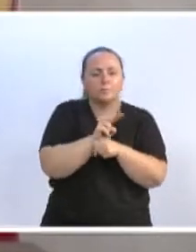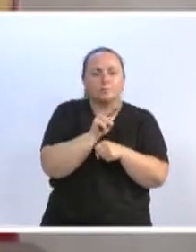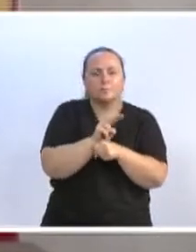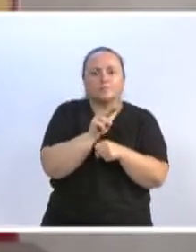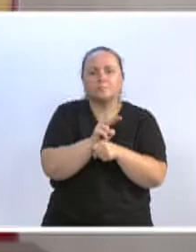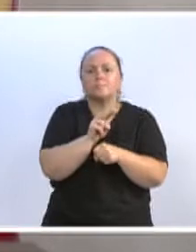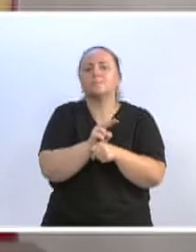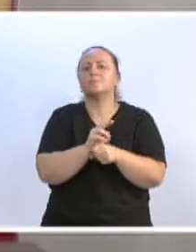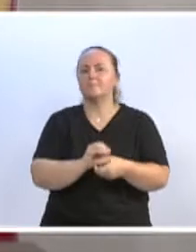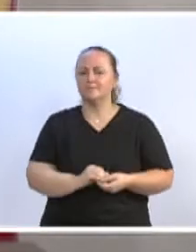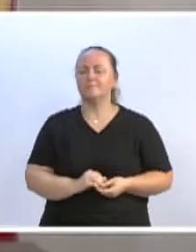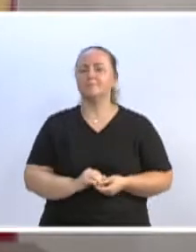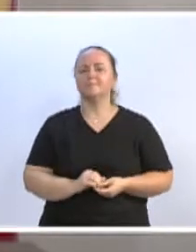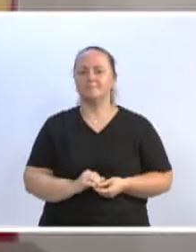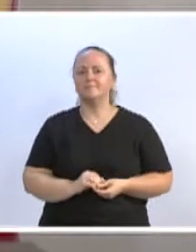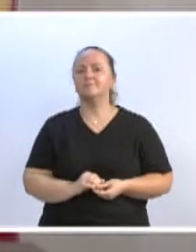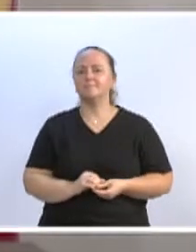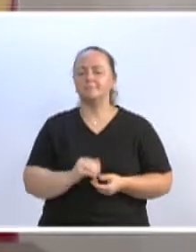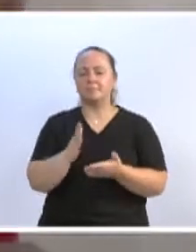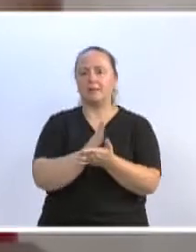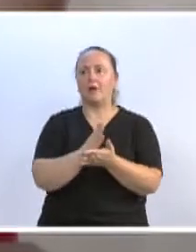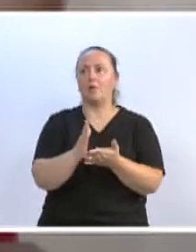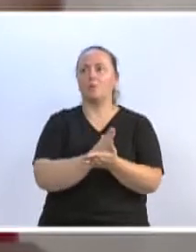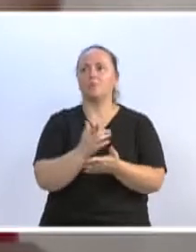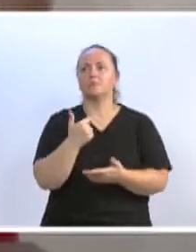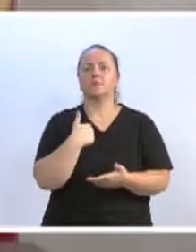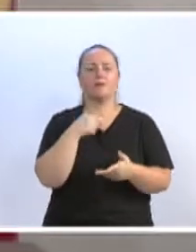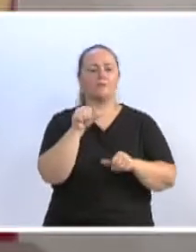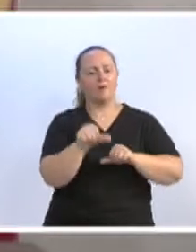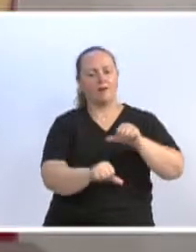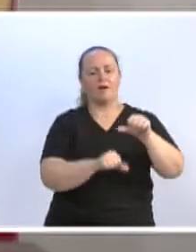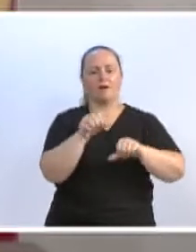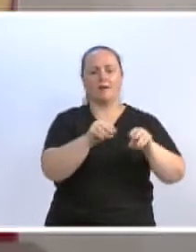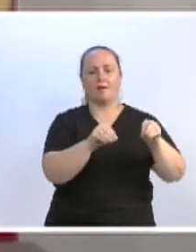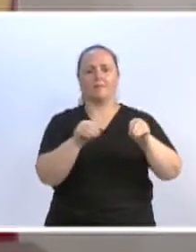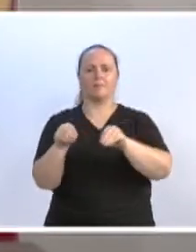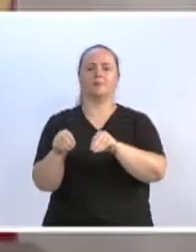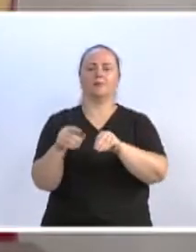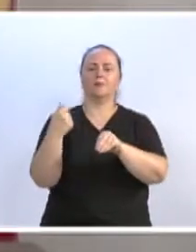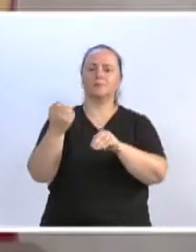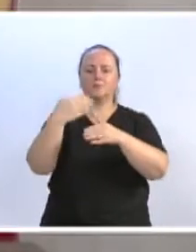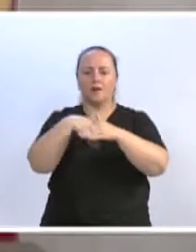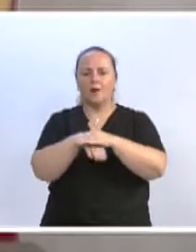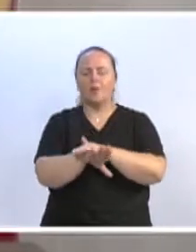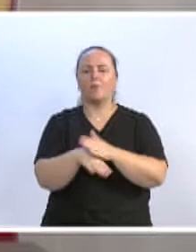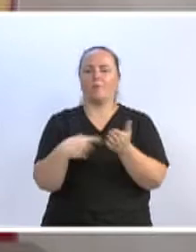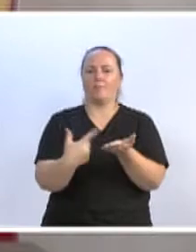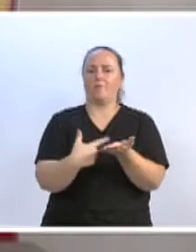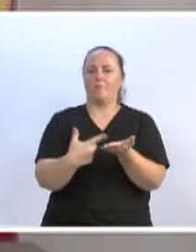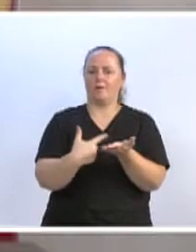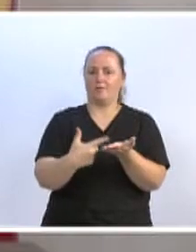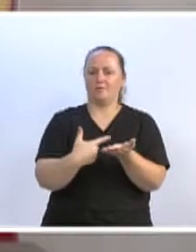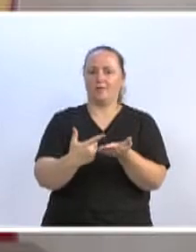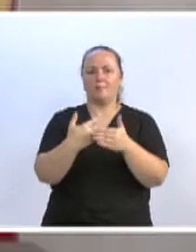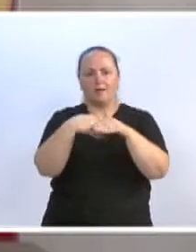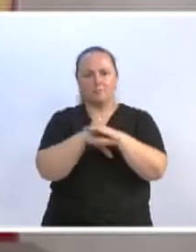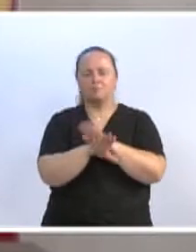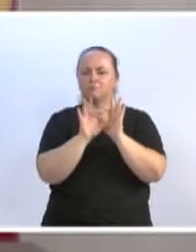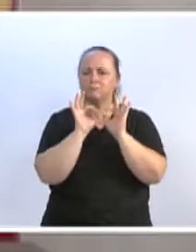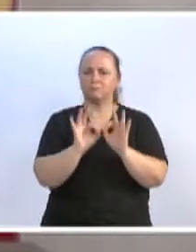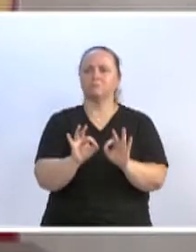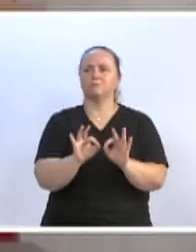rolos, talvez como alguns de nós dizendo, vou fazer uma mudança, preciso encaixotar os meus livros para eles ficarem bem